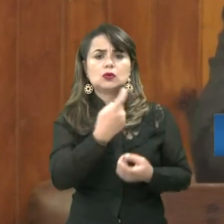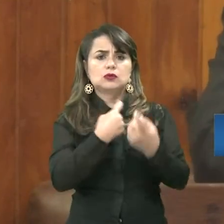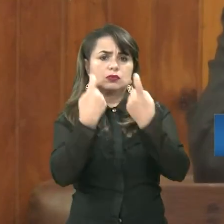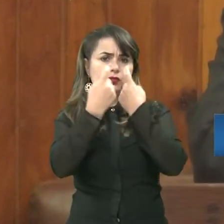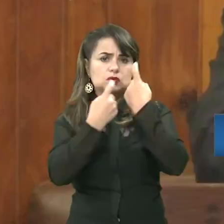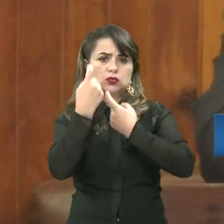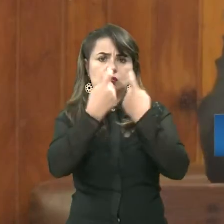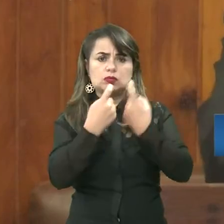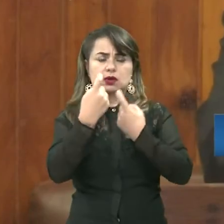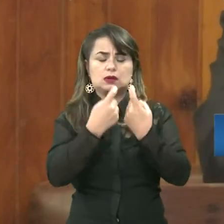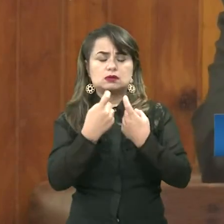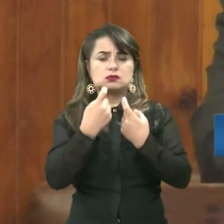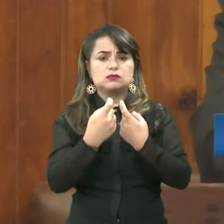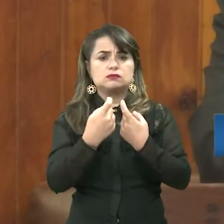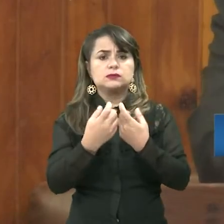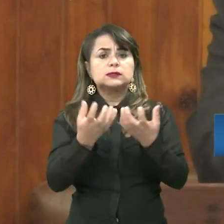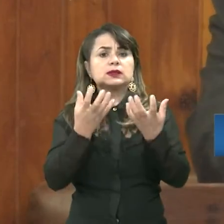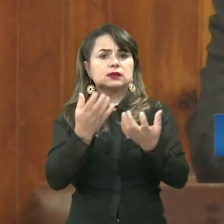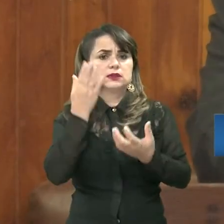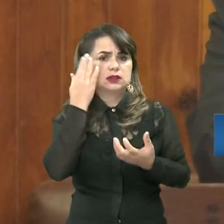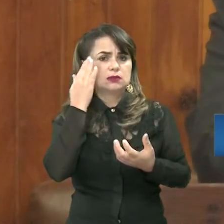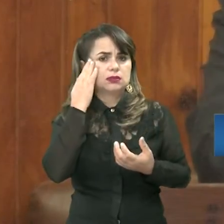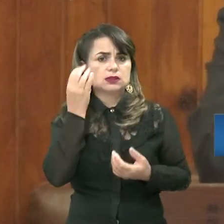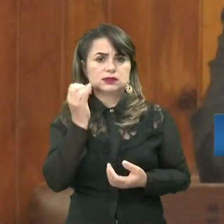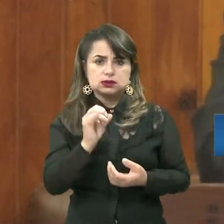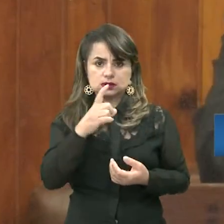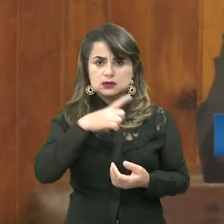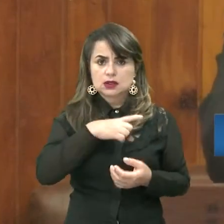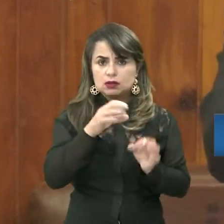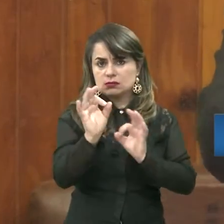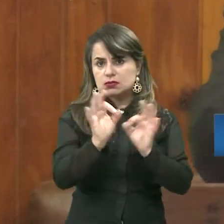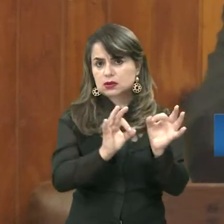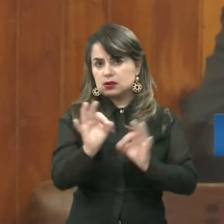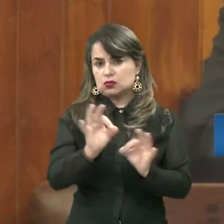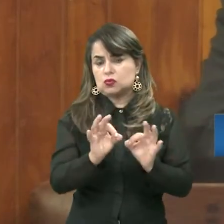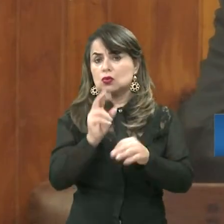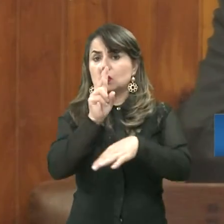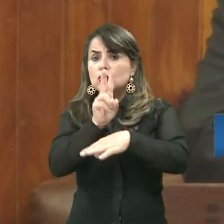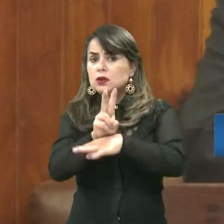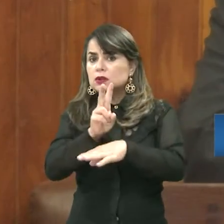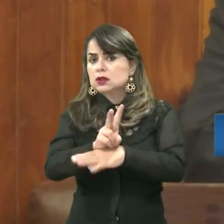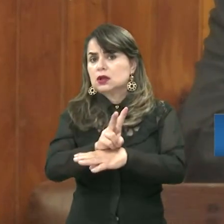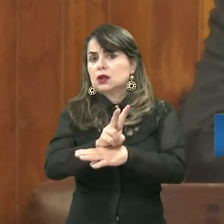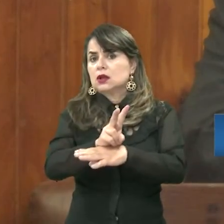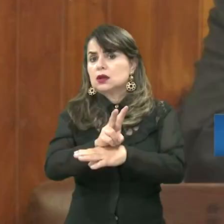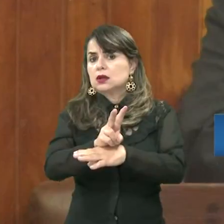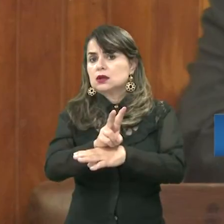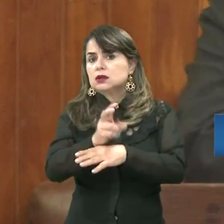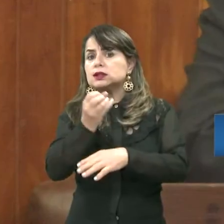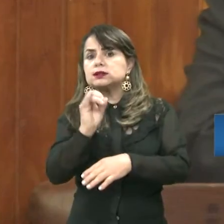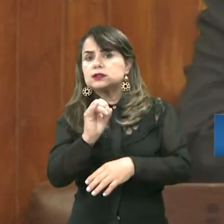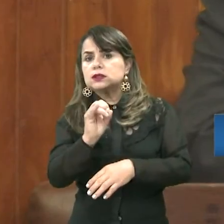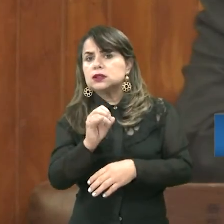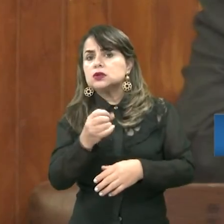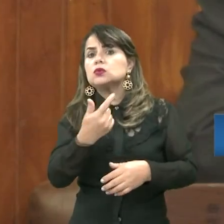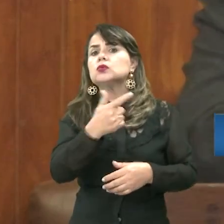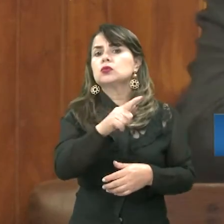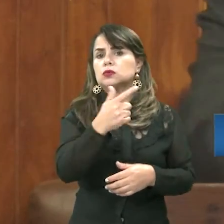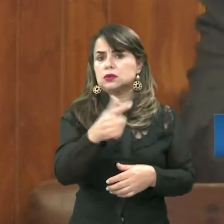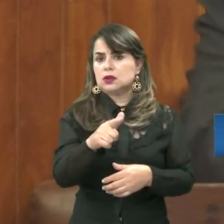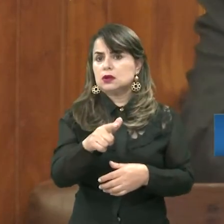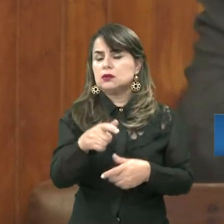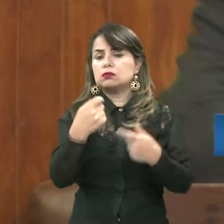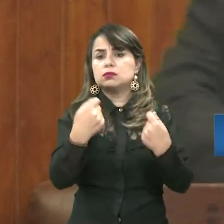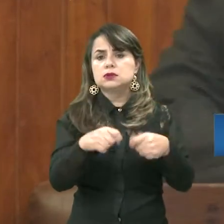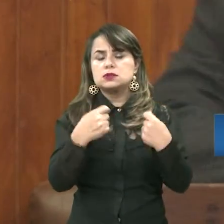questionando se já existem ações nesse sentido, se não existem, para que a Secretaria de Saúde, o município, através da